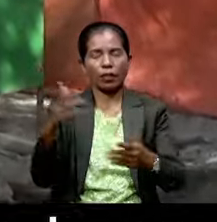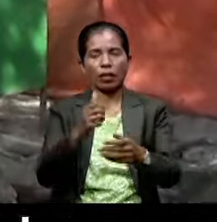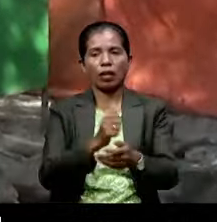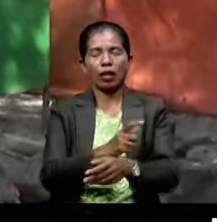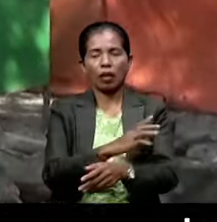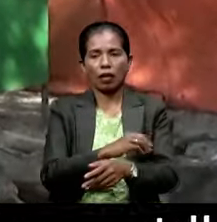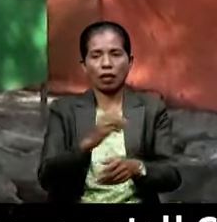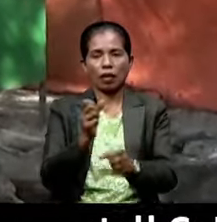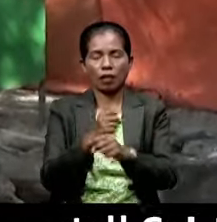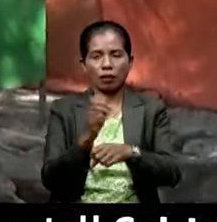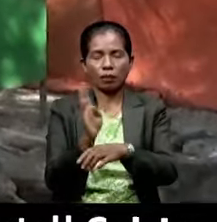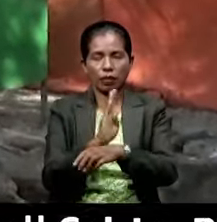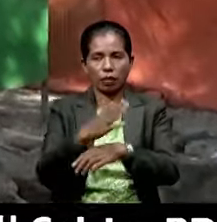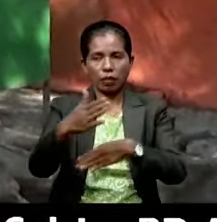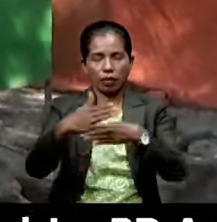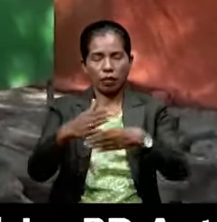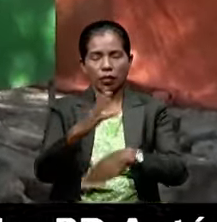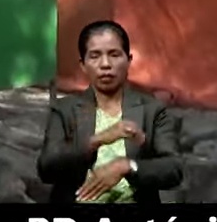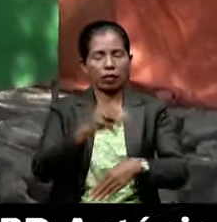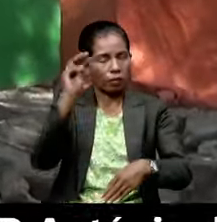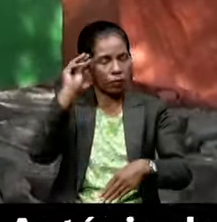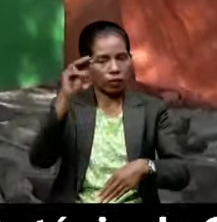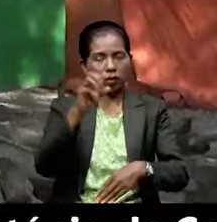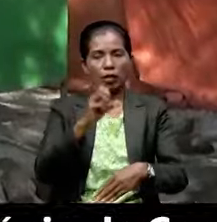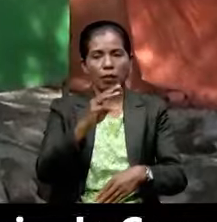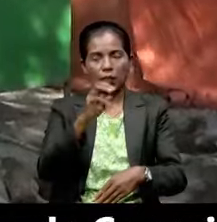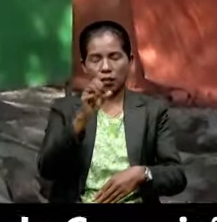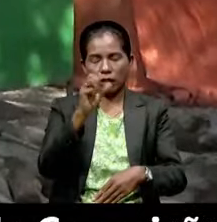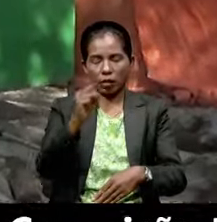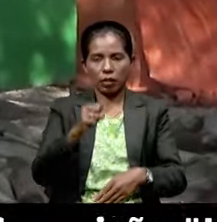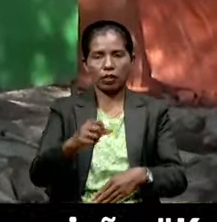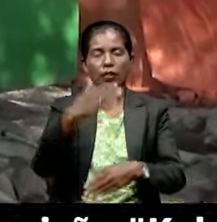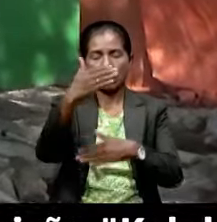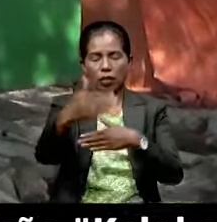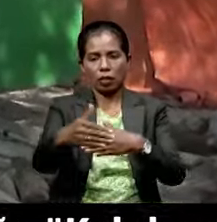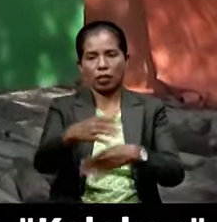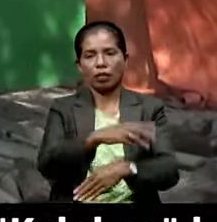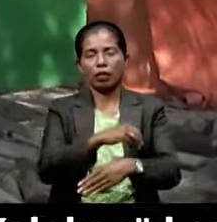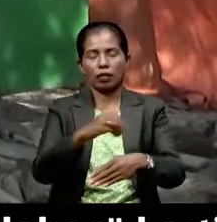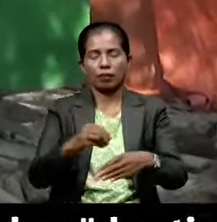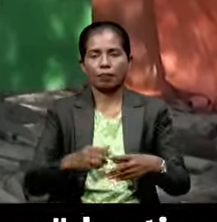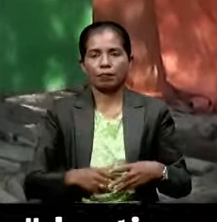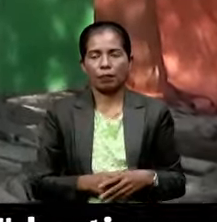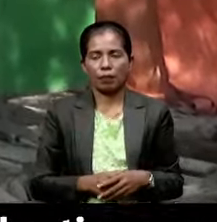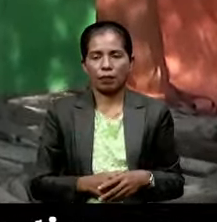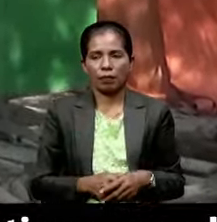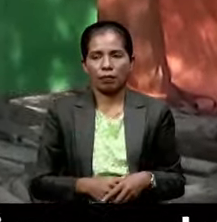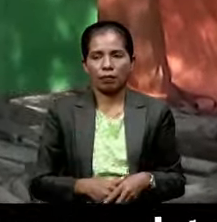NB, halo negócio basic e arredores, Ministério Solidariedade Social na Inclusão, ca ex-aspol. Abraão Amaral, GMN.